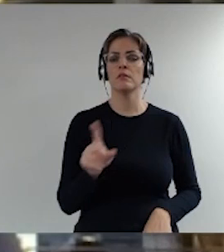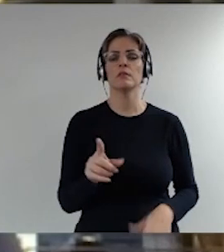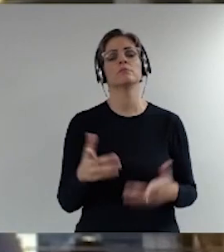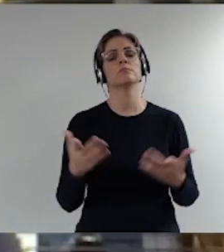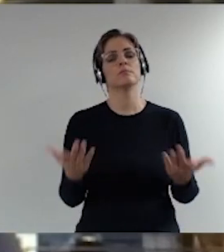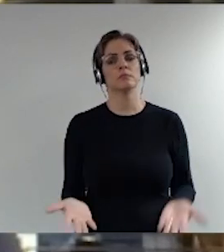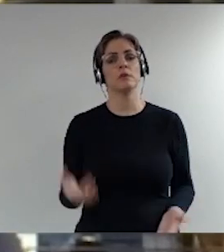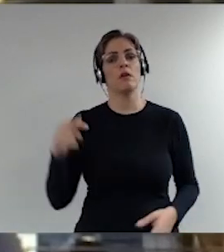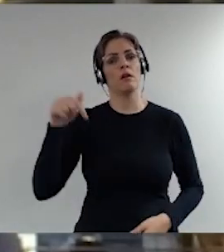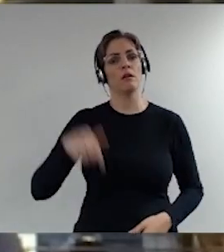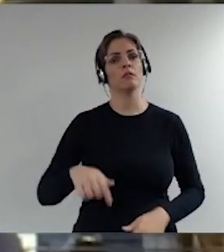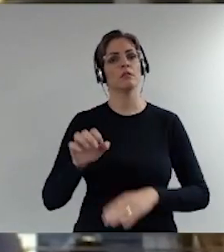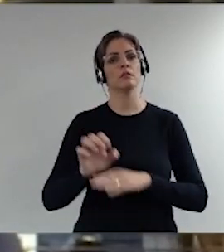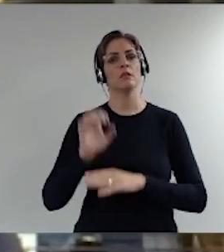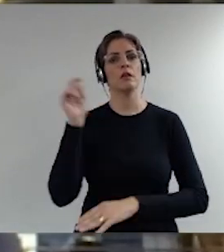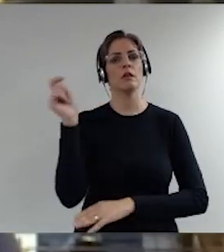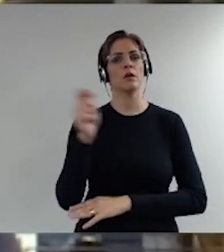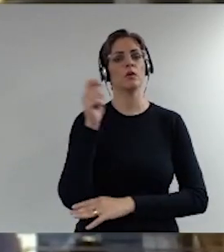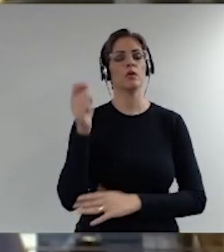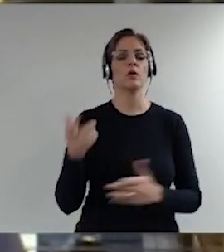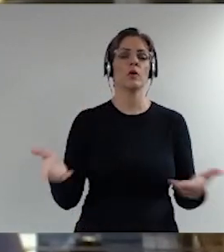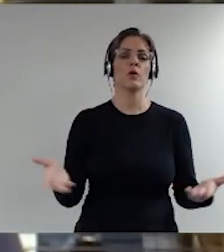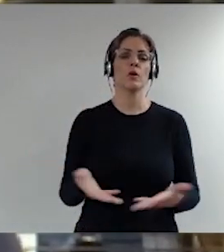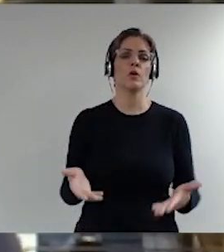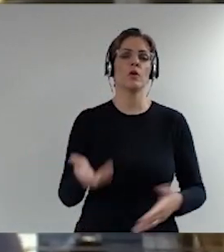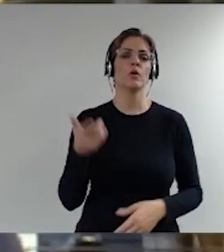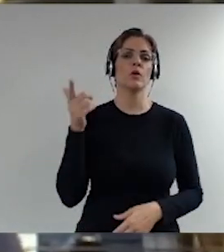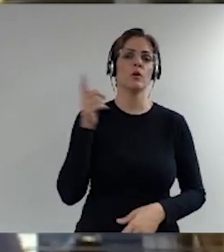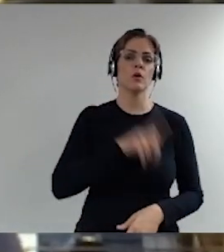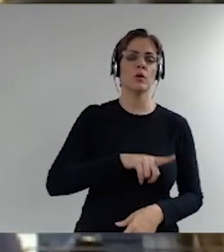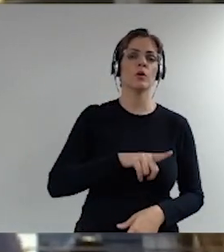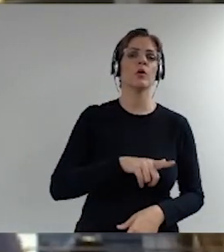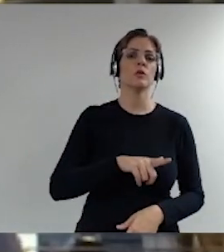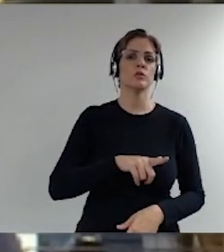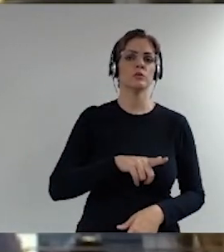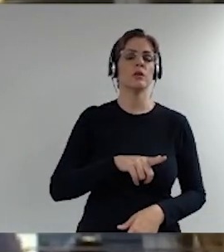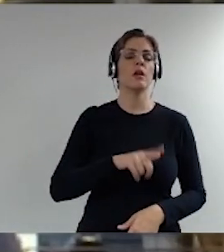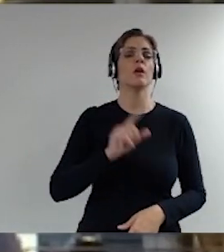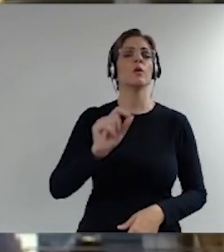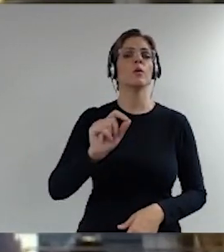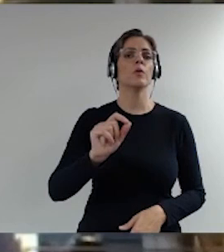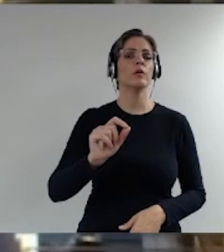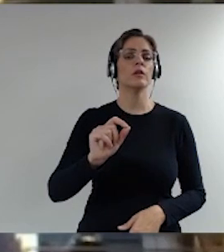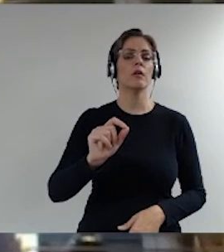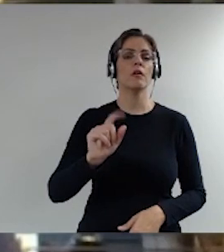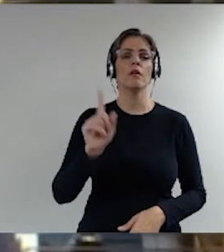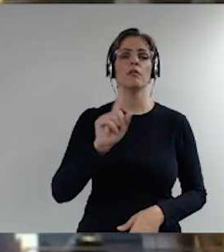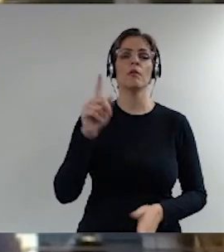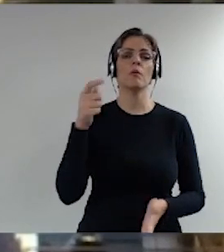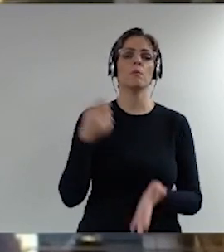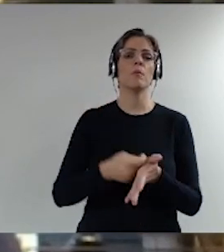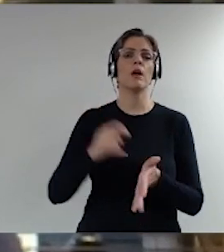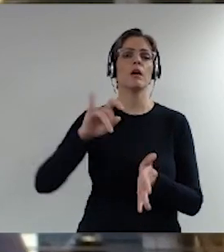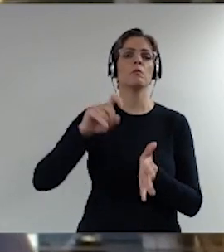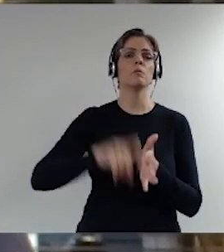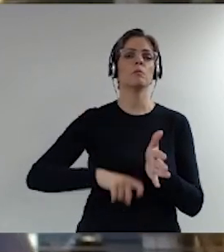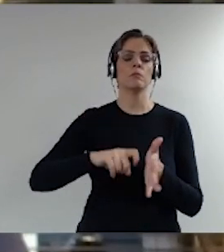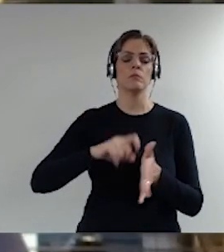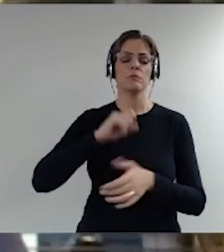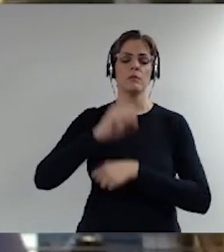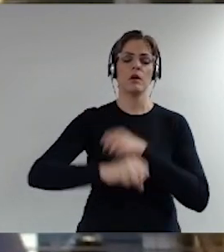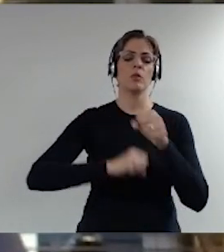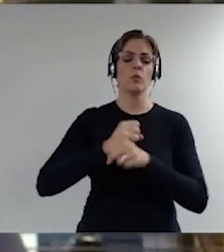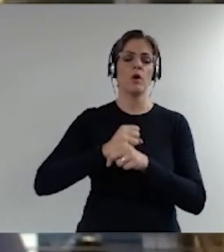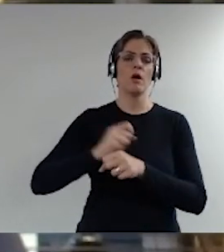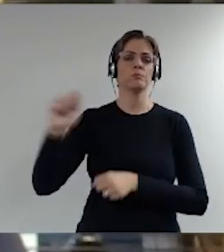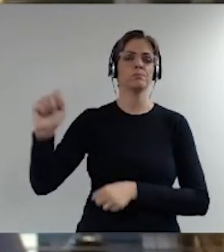estado do Rio Grande do Sul fazem jus à isenção da sua anuidade, o ressarcimento da sua anuidade já paga, quando